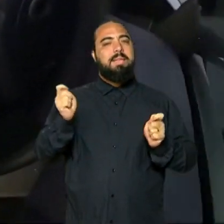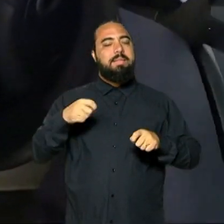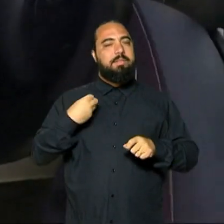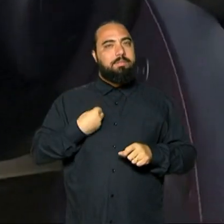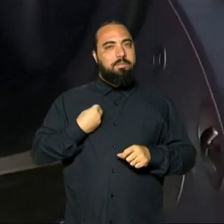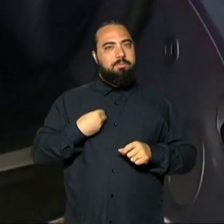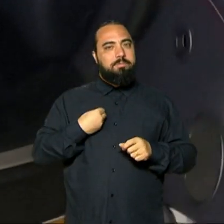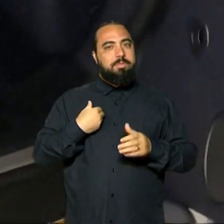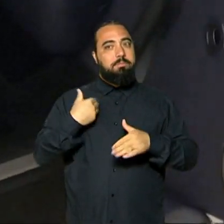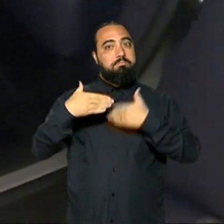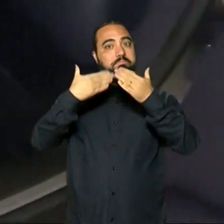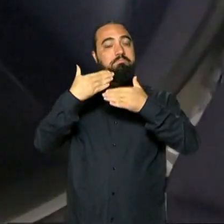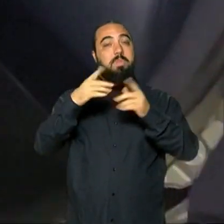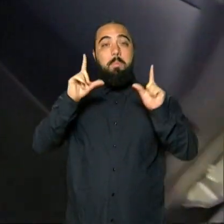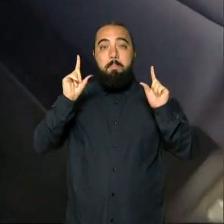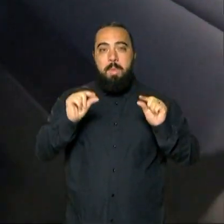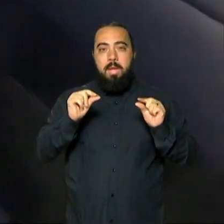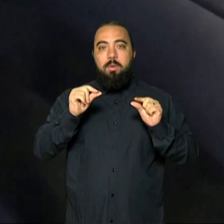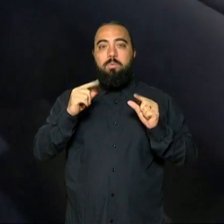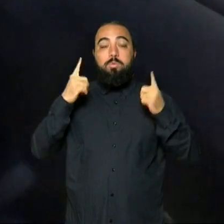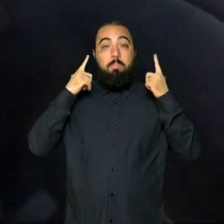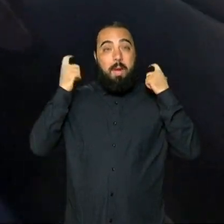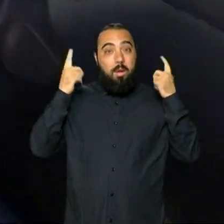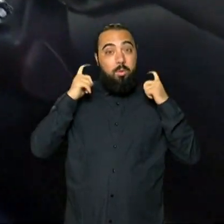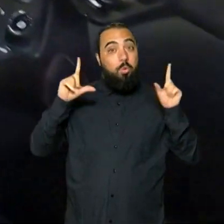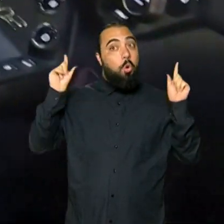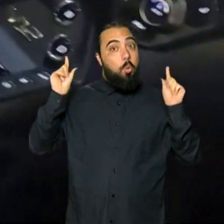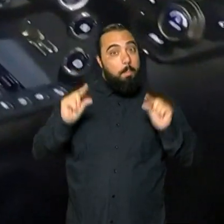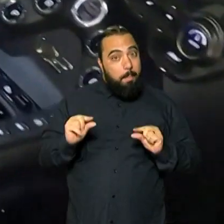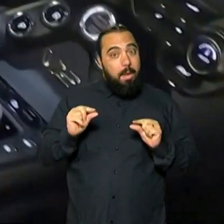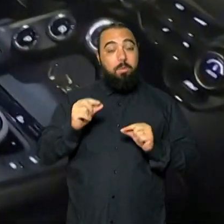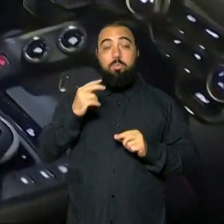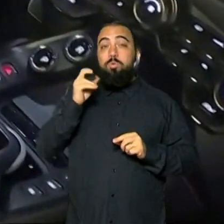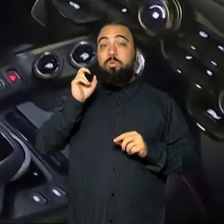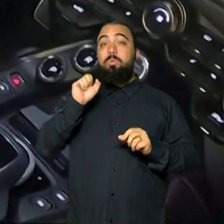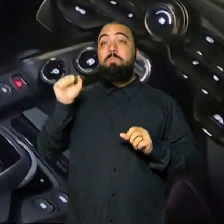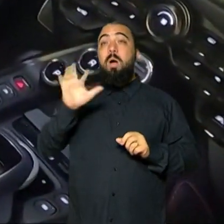menos barulhento, menos poluente e mais sustentável.